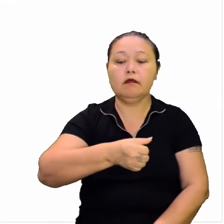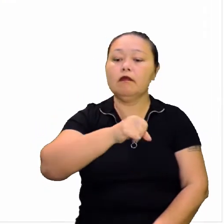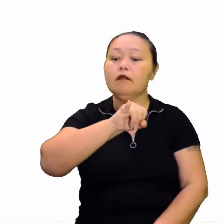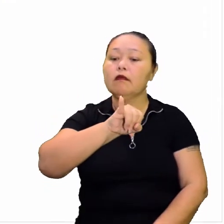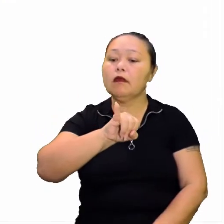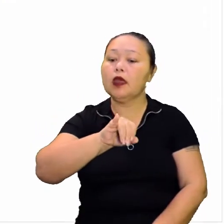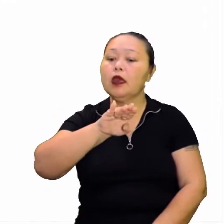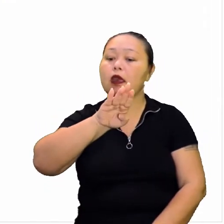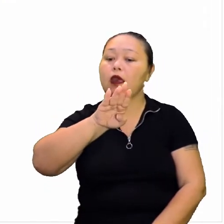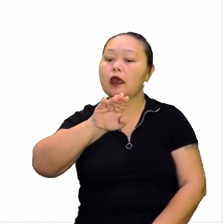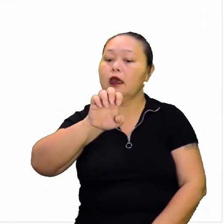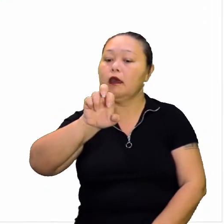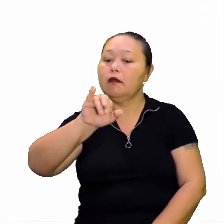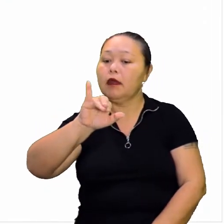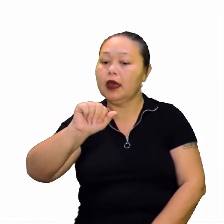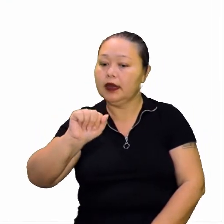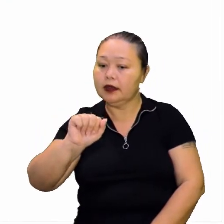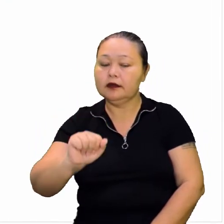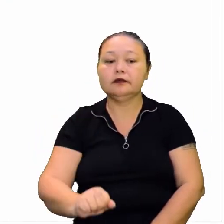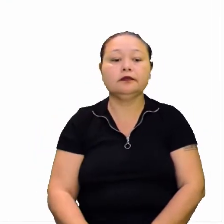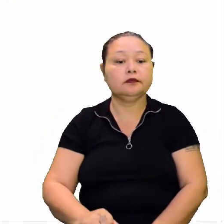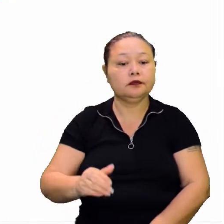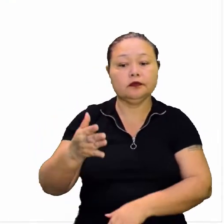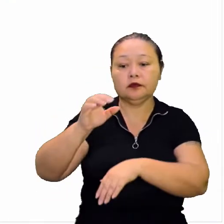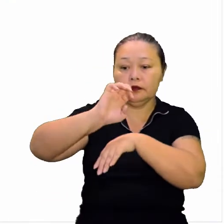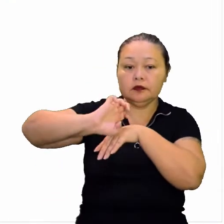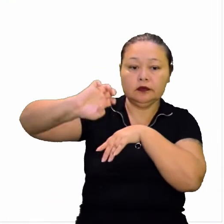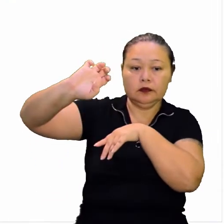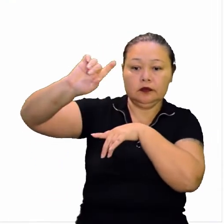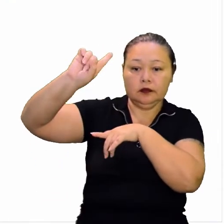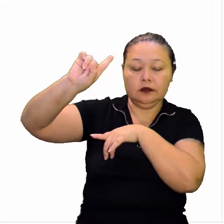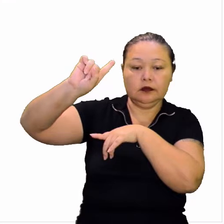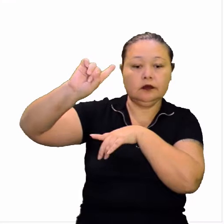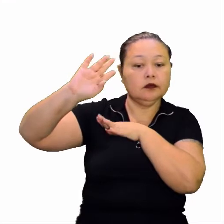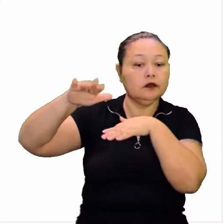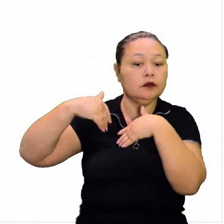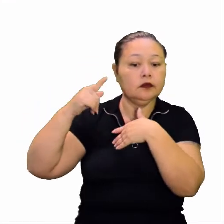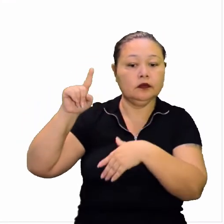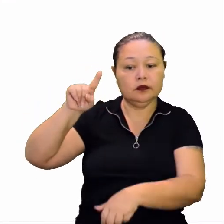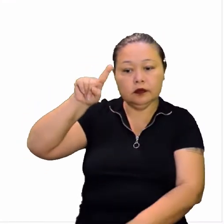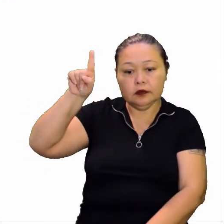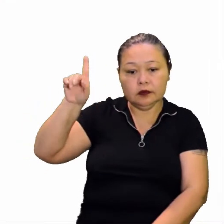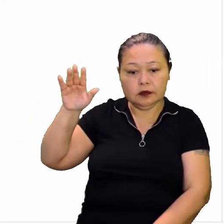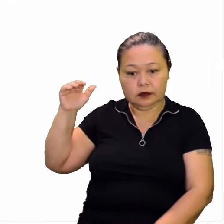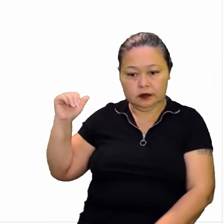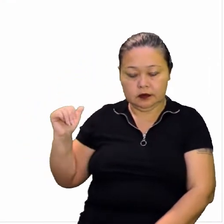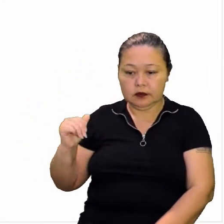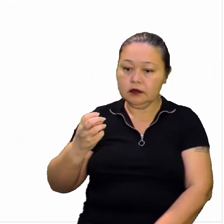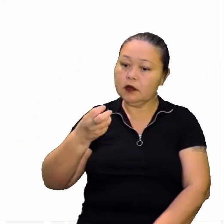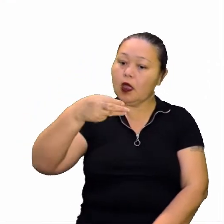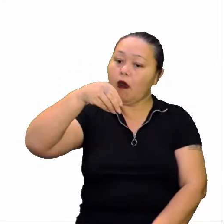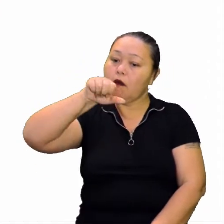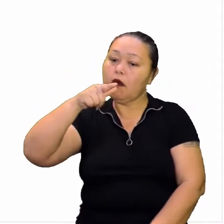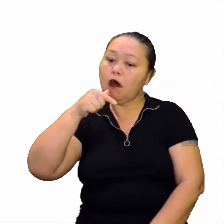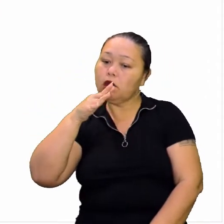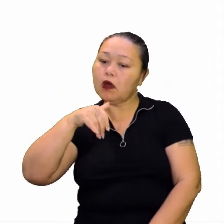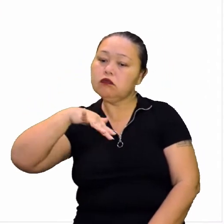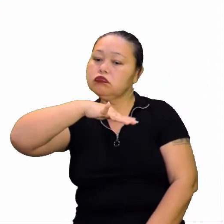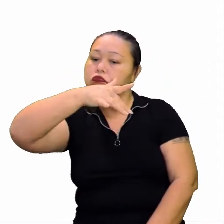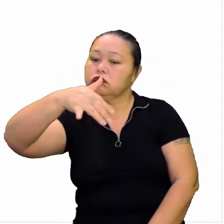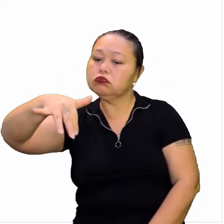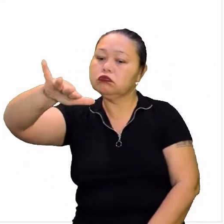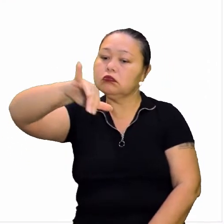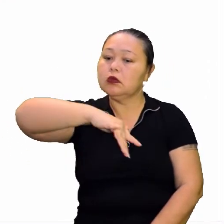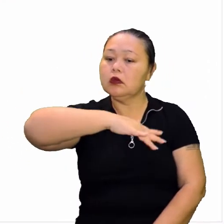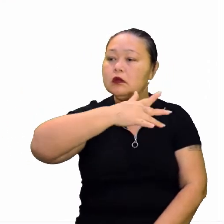Ibéria, né? A Europa lá em cima. Então, todo o mar Mediterrâneo vai ser